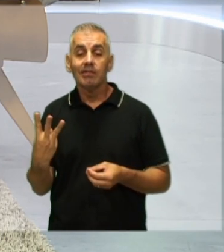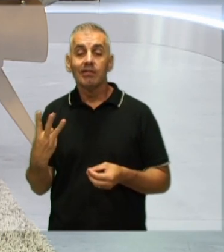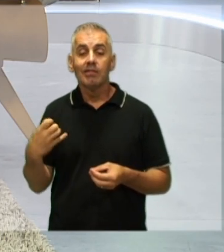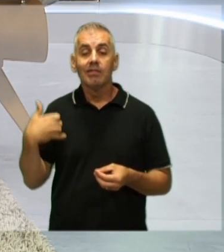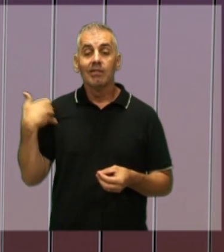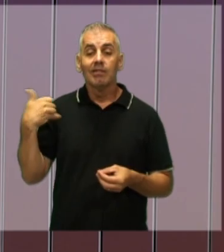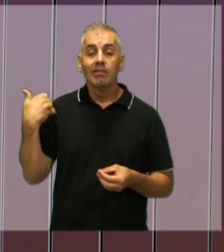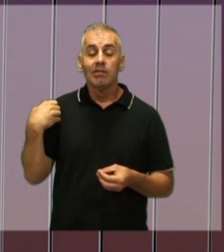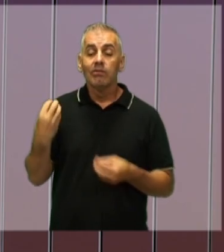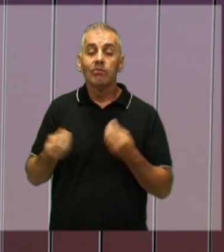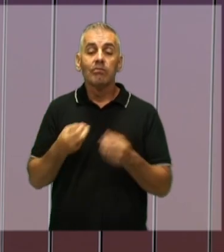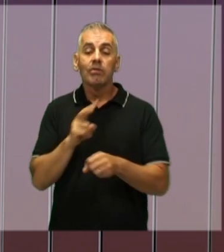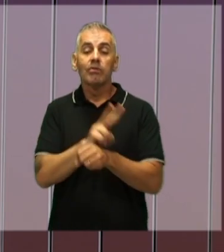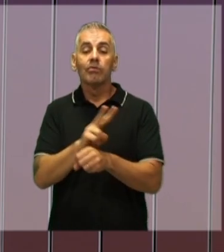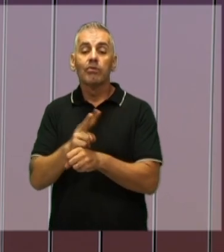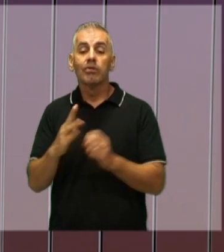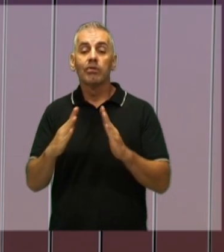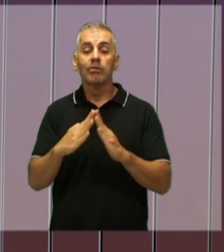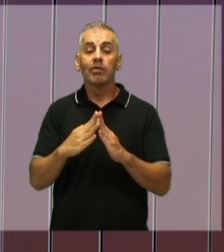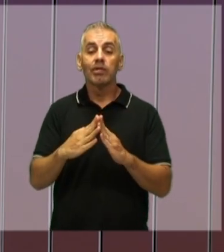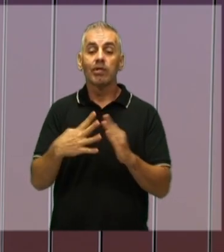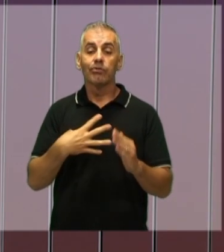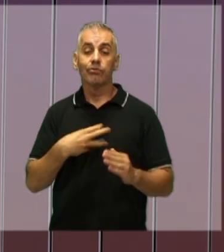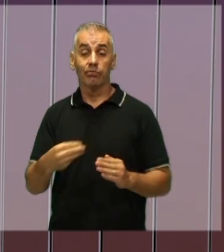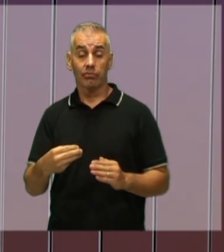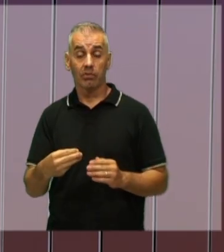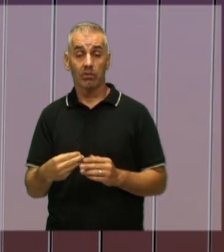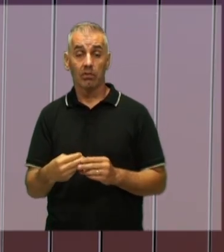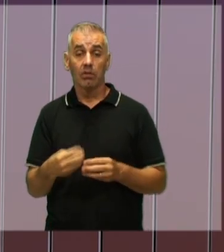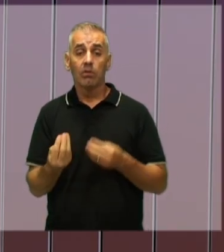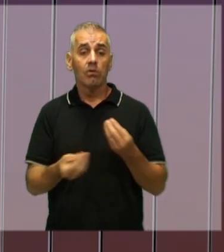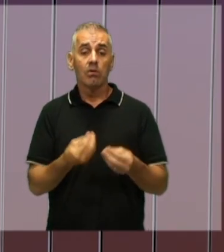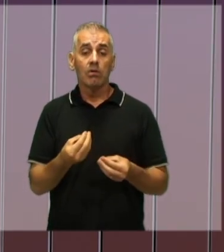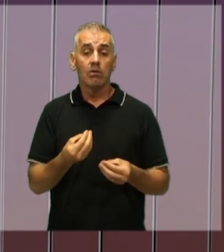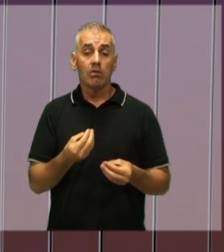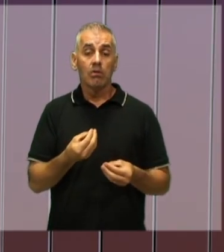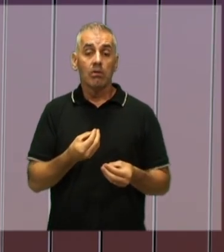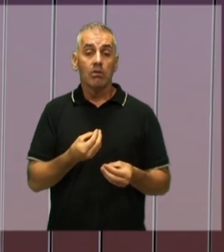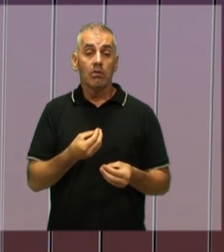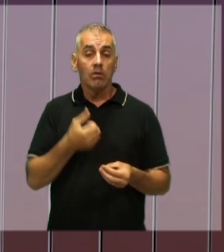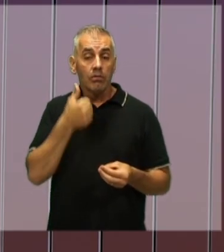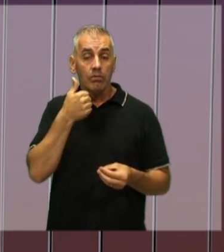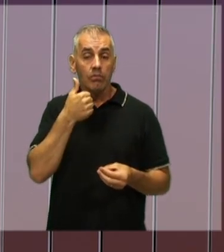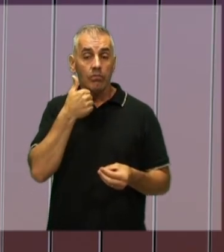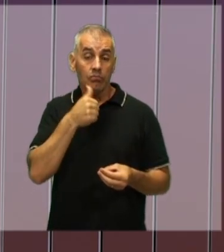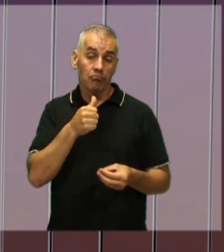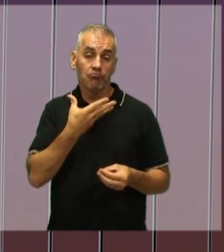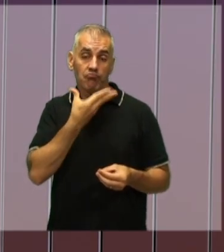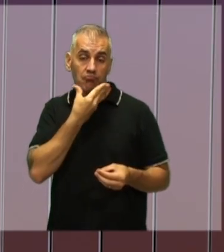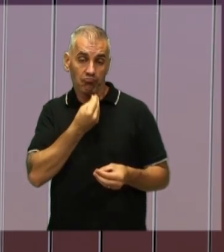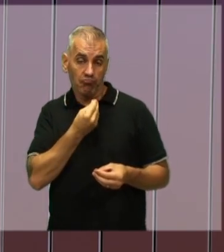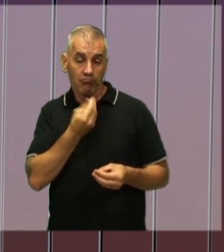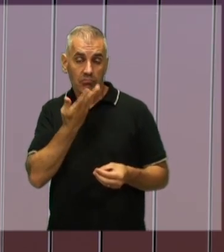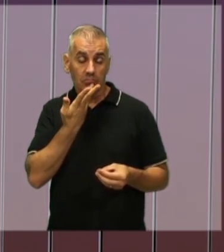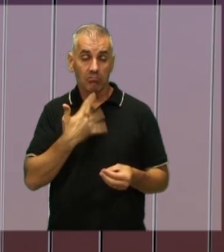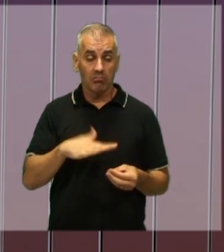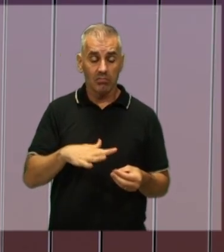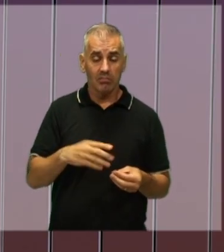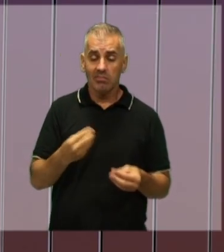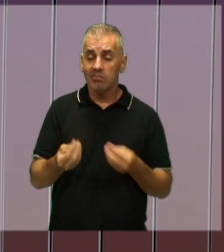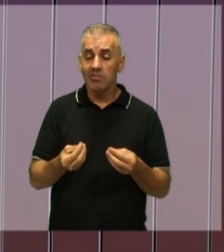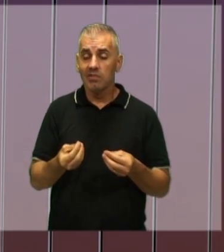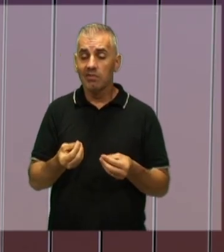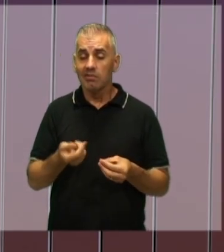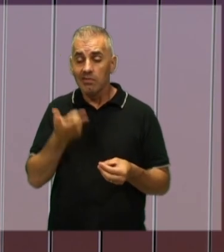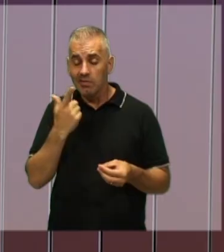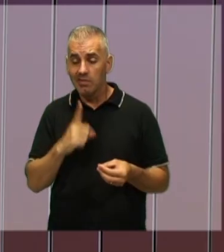para ajudar, um auxílio? Mesma coisa, um menino. Como é que um menino de 12, 13, 14 anos vai ter condições de sustentar um